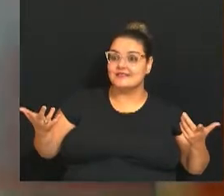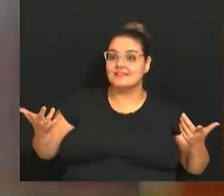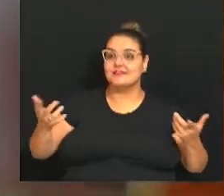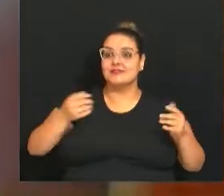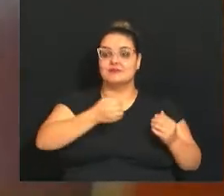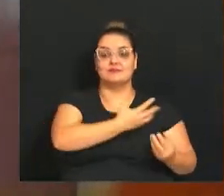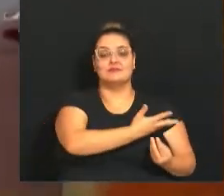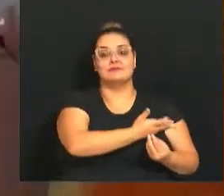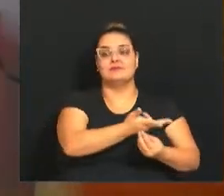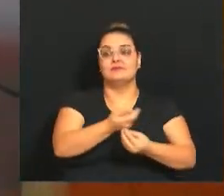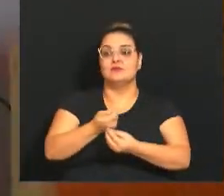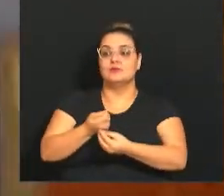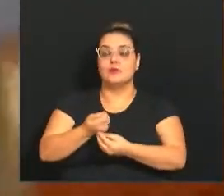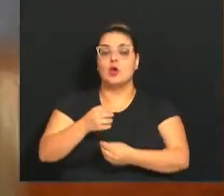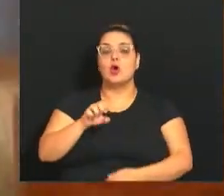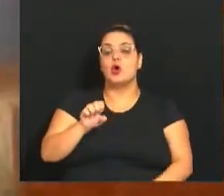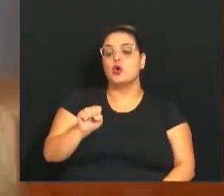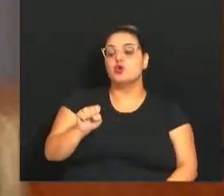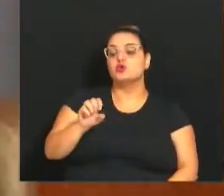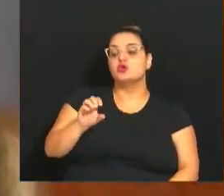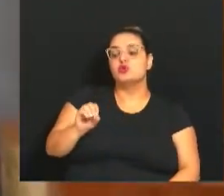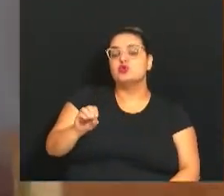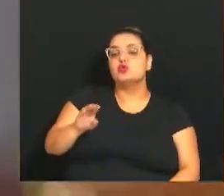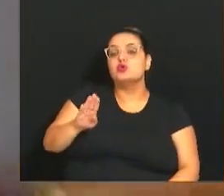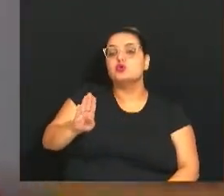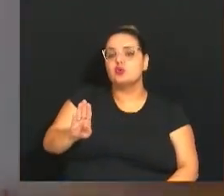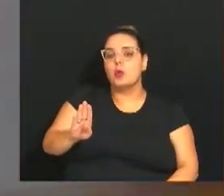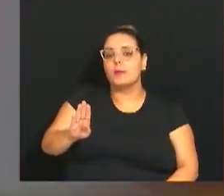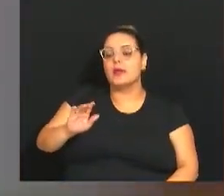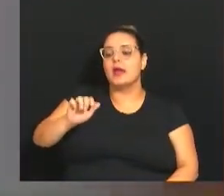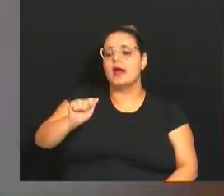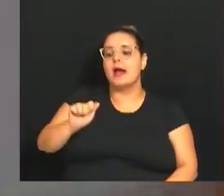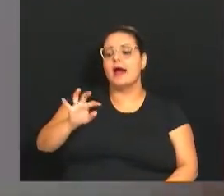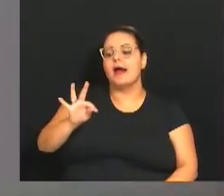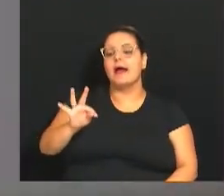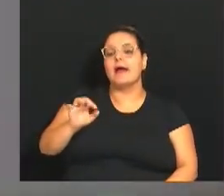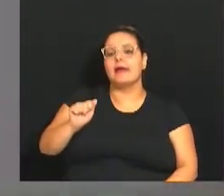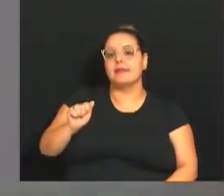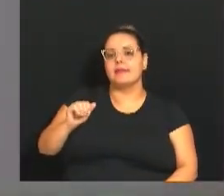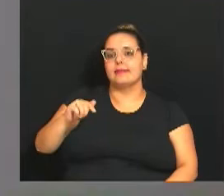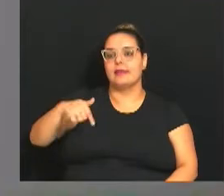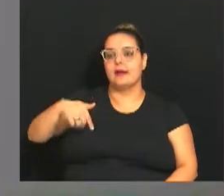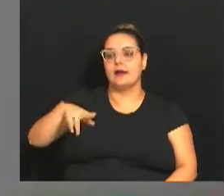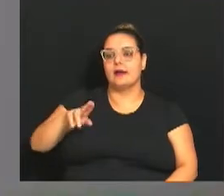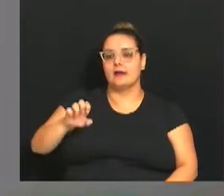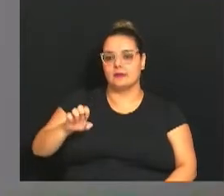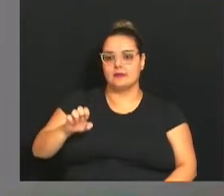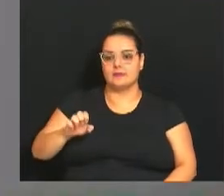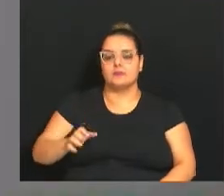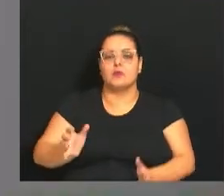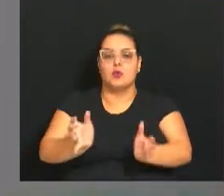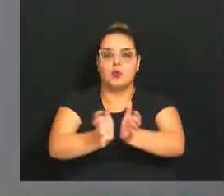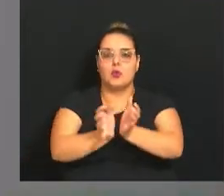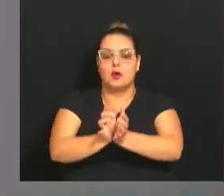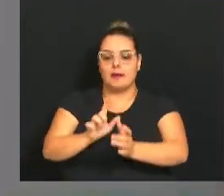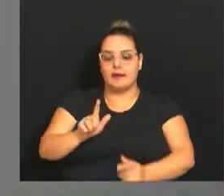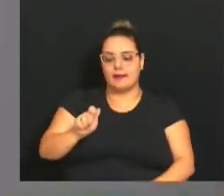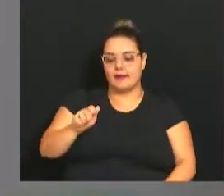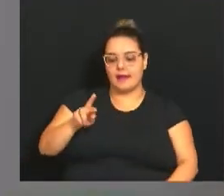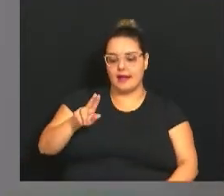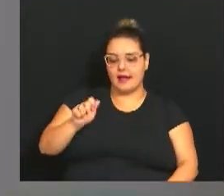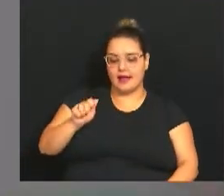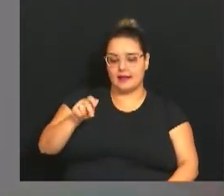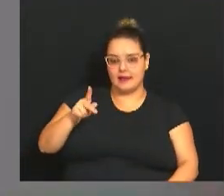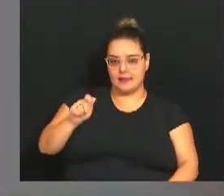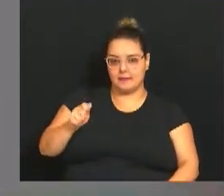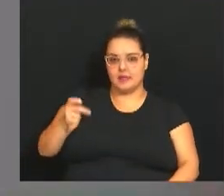Sob Ataque, é uma exposição que a gente está recebendo do coletivo Garapa, que é um coletivo de São Paulo. formado